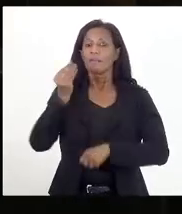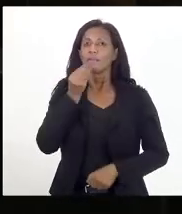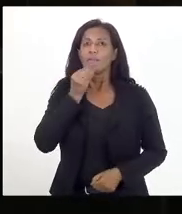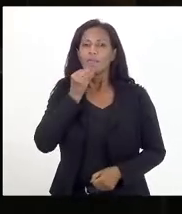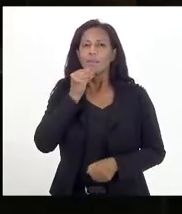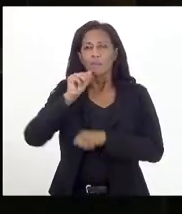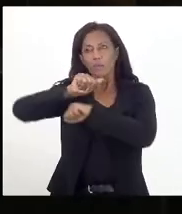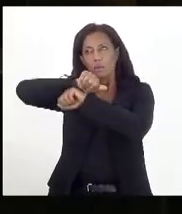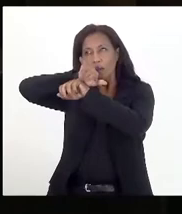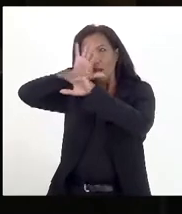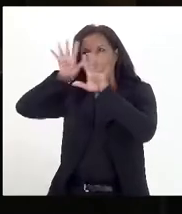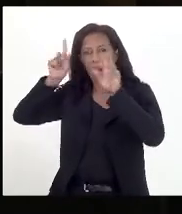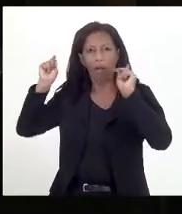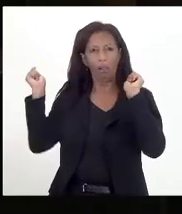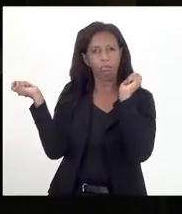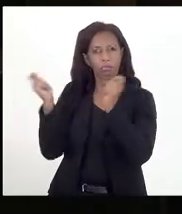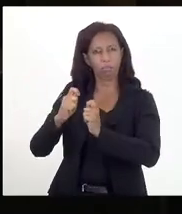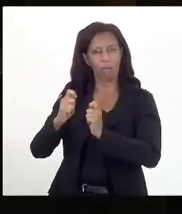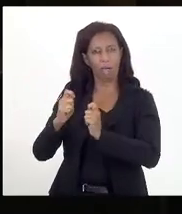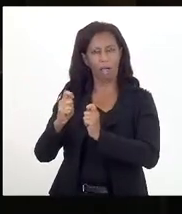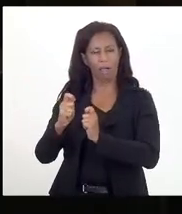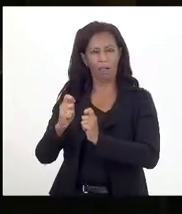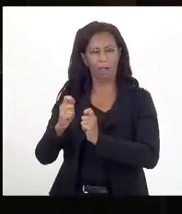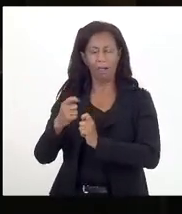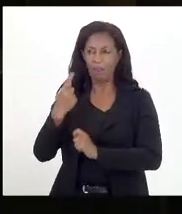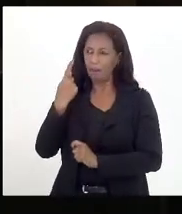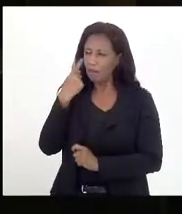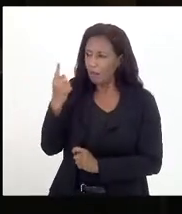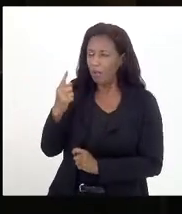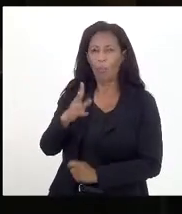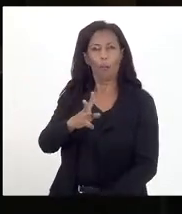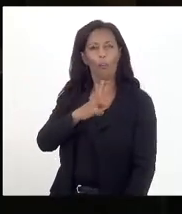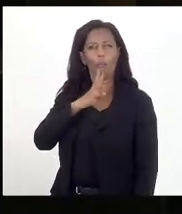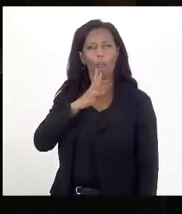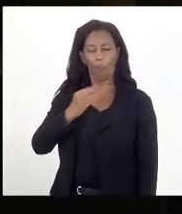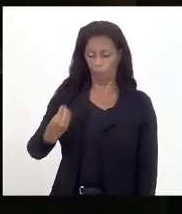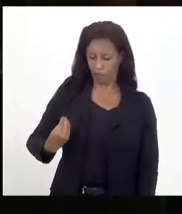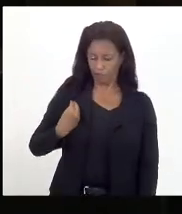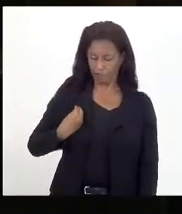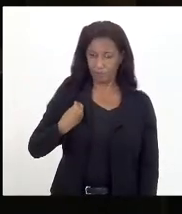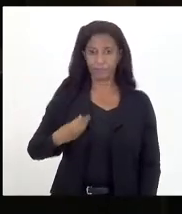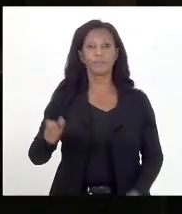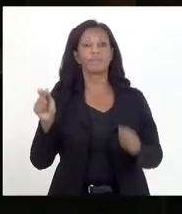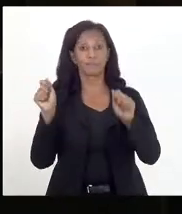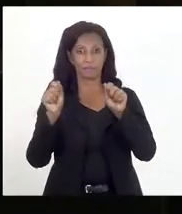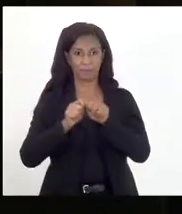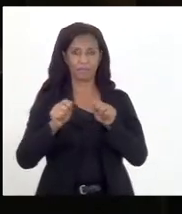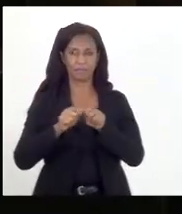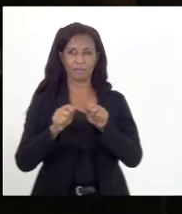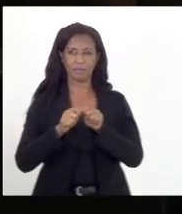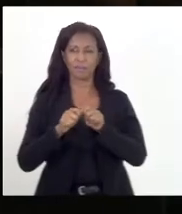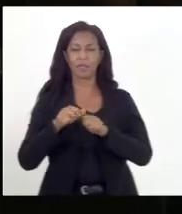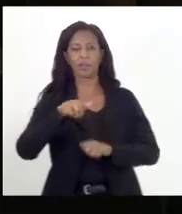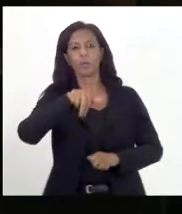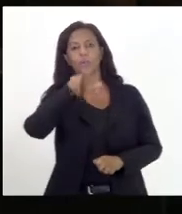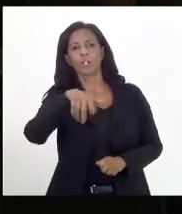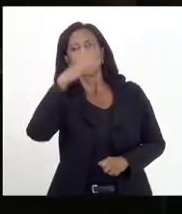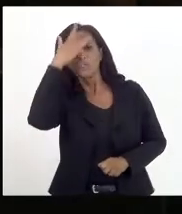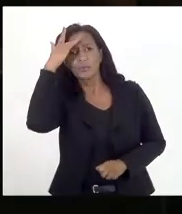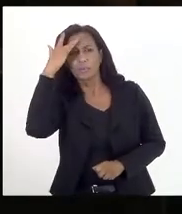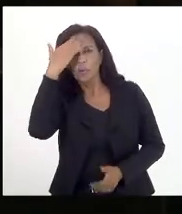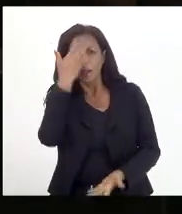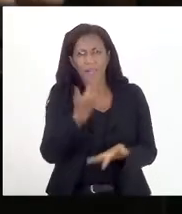possível para nos darmos a conhecer Oi e para fazer com que as pessoas